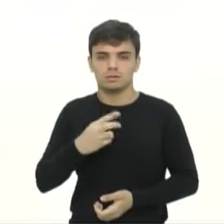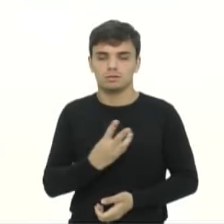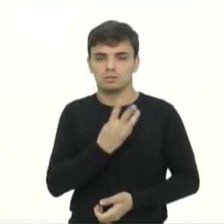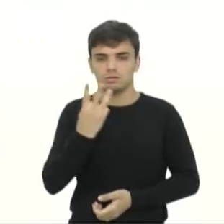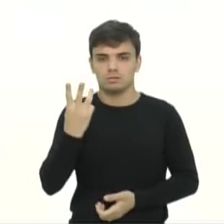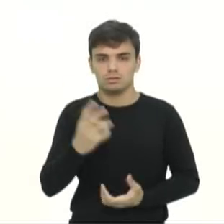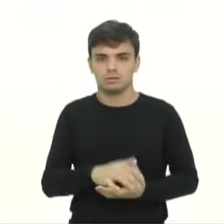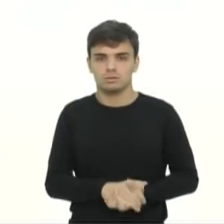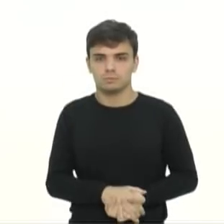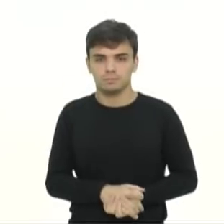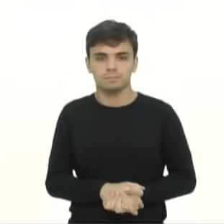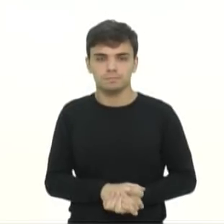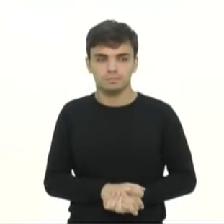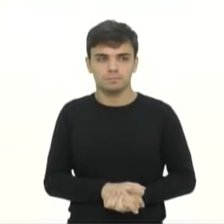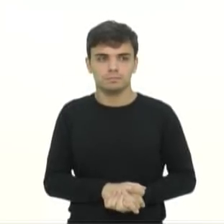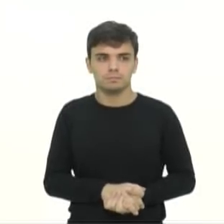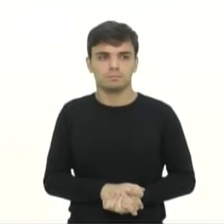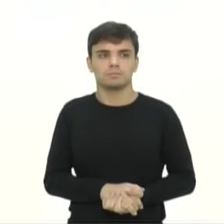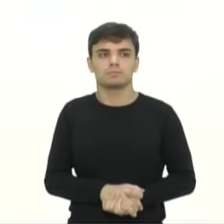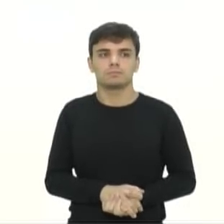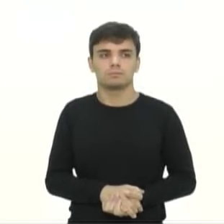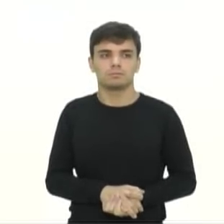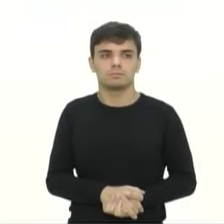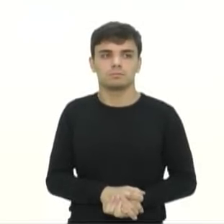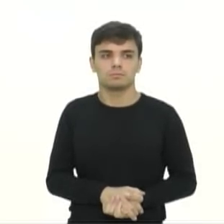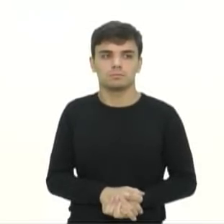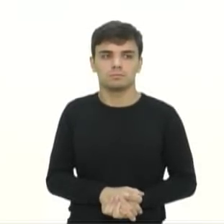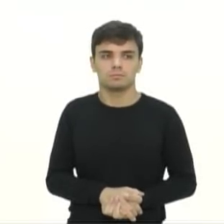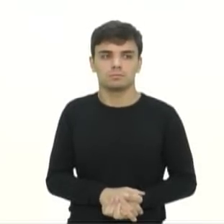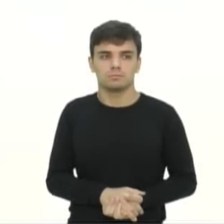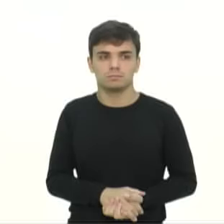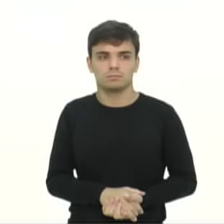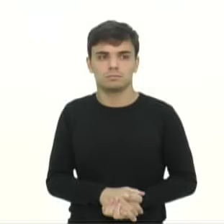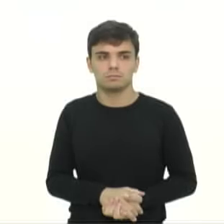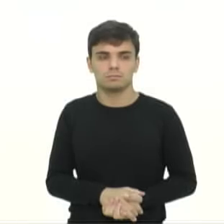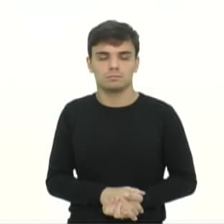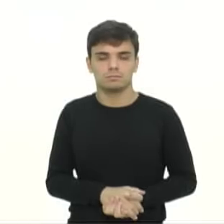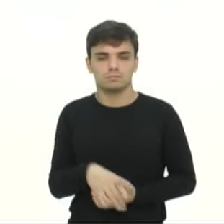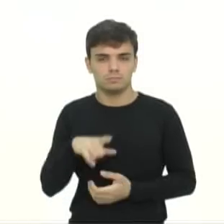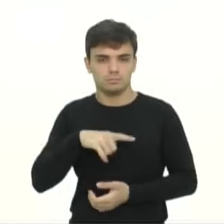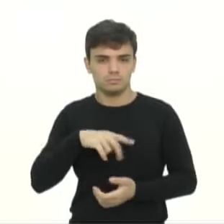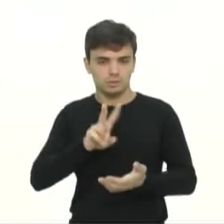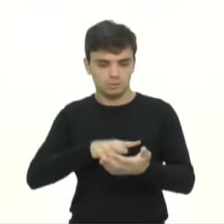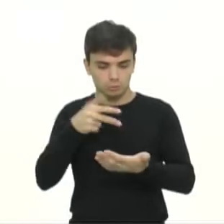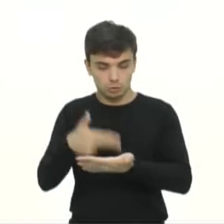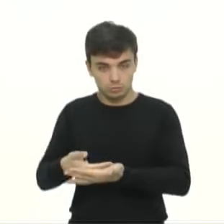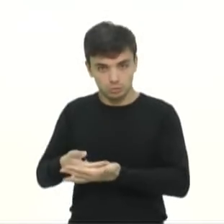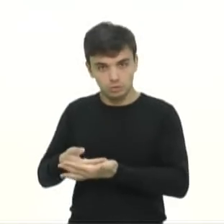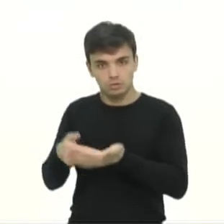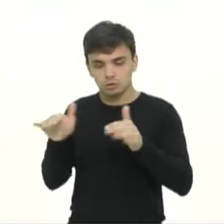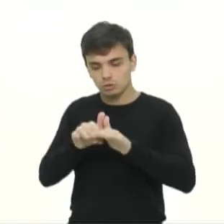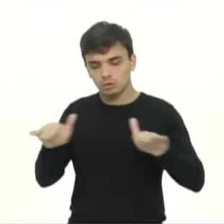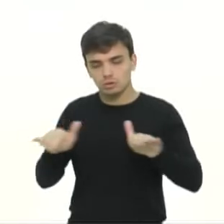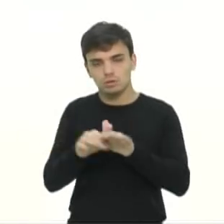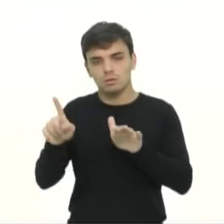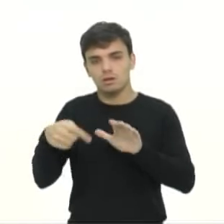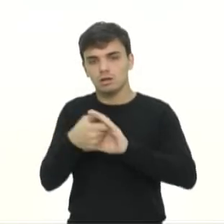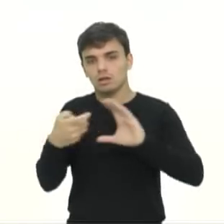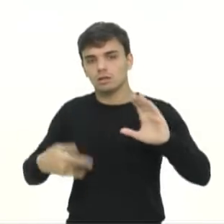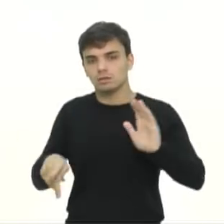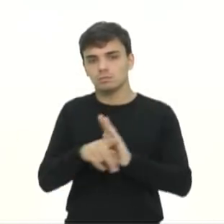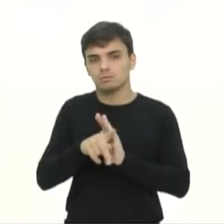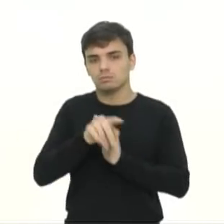aplicado, e a arbitragem verificando, projetei meu adversário ao chão, né? Caracteriza um